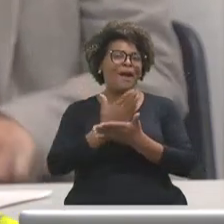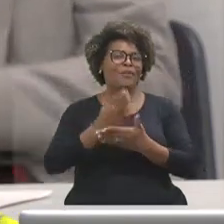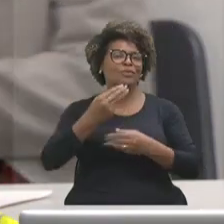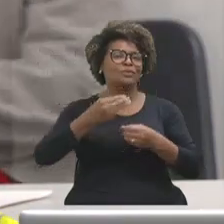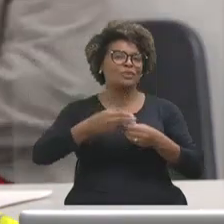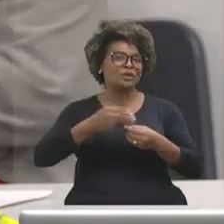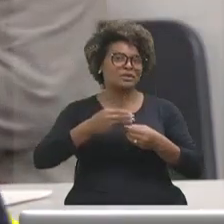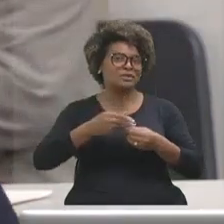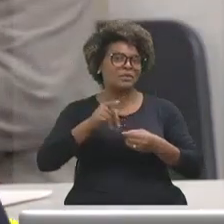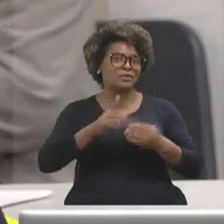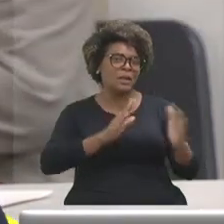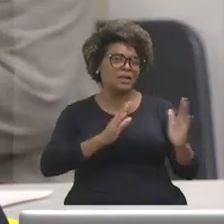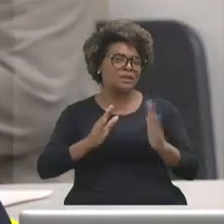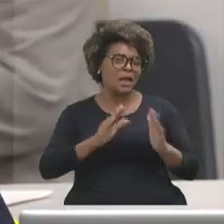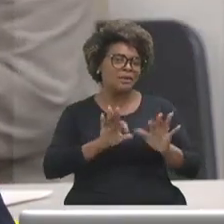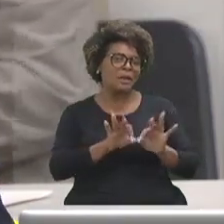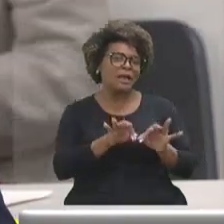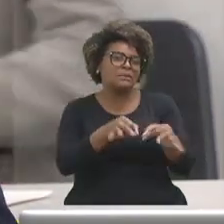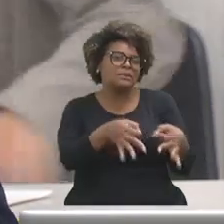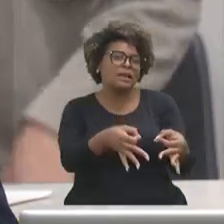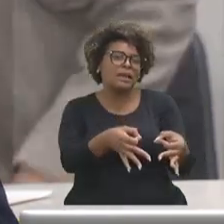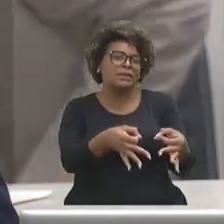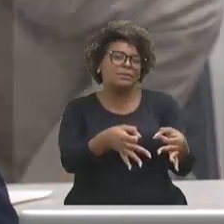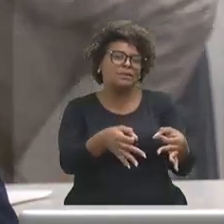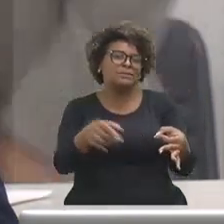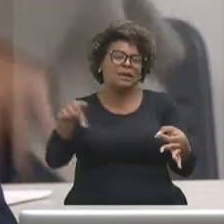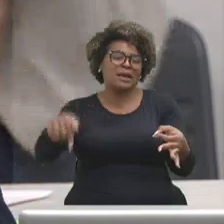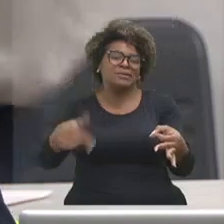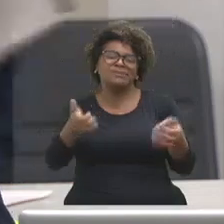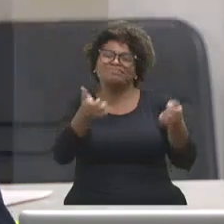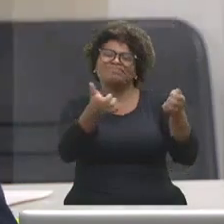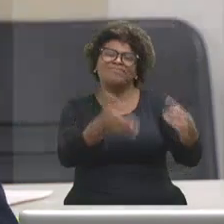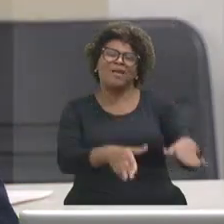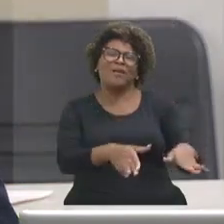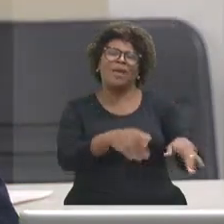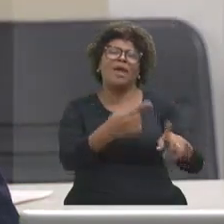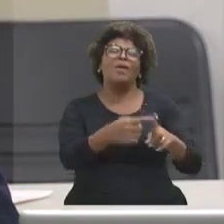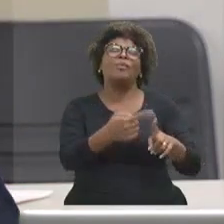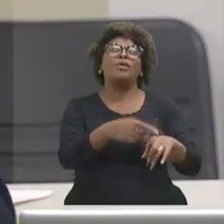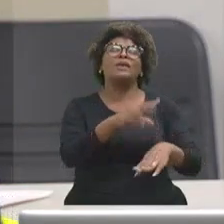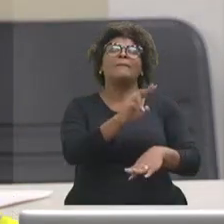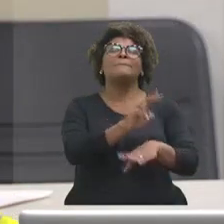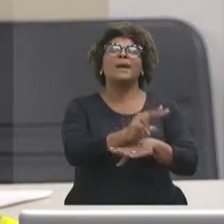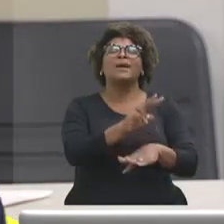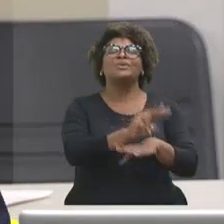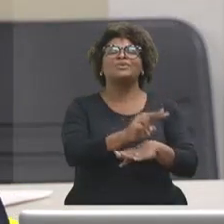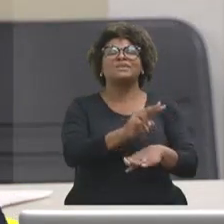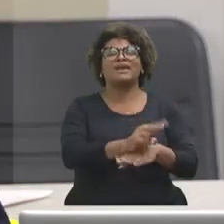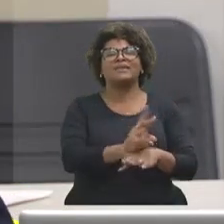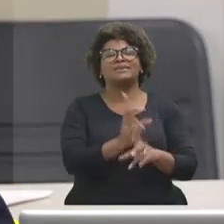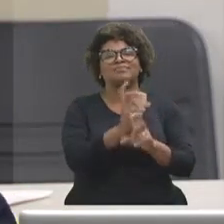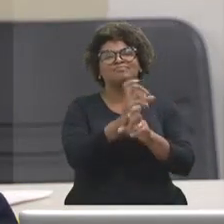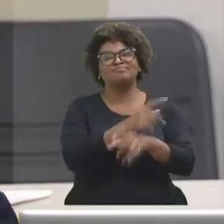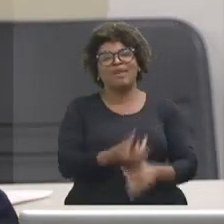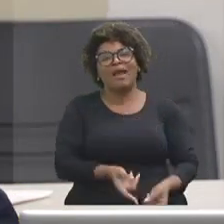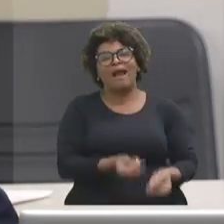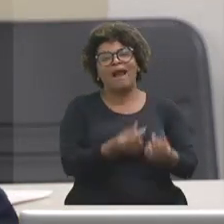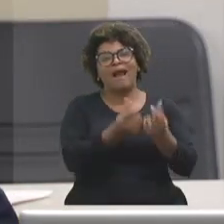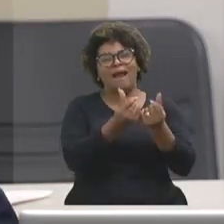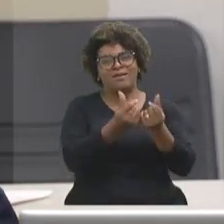alguns equipamentos mais simples não querem este equipamento específico até pelo curso de manutenção então isso Será pactuado junto com